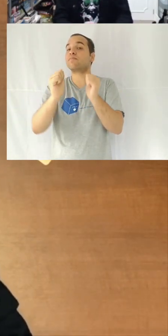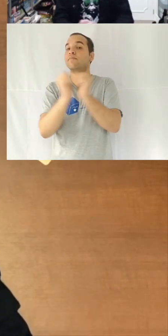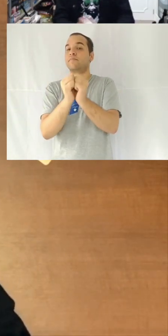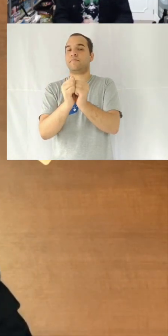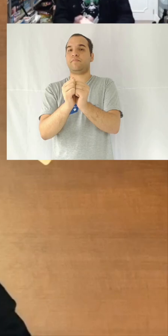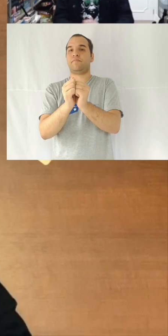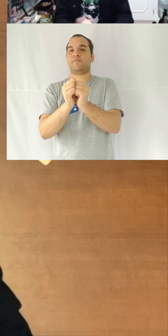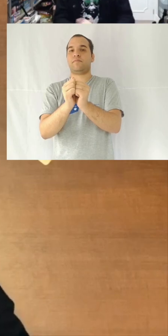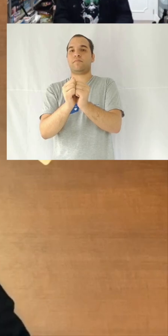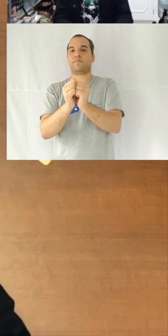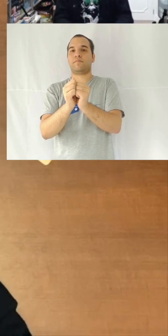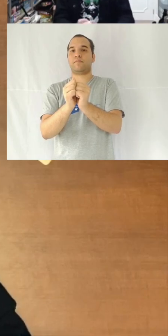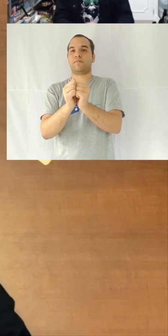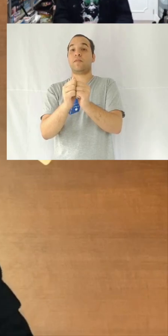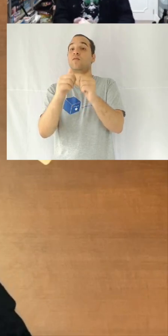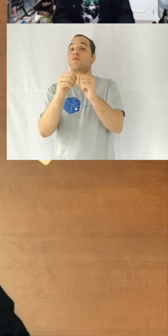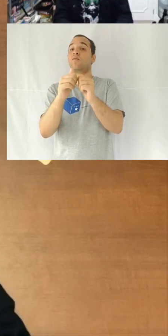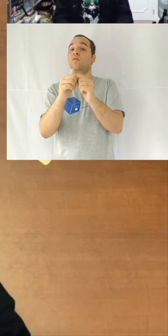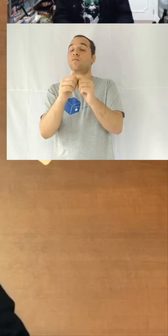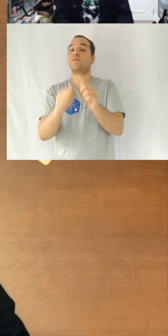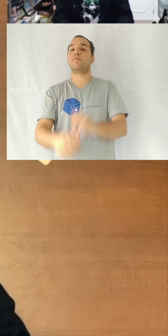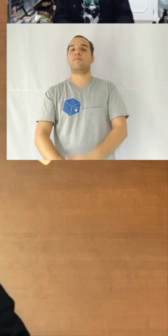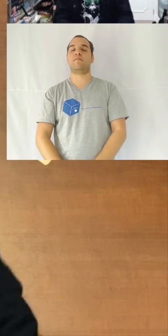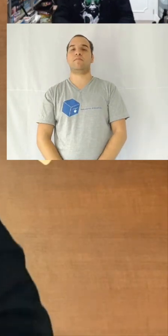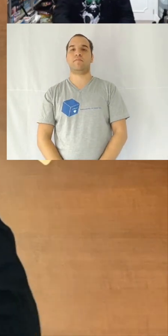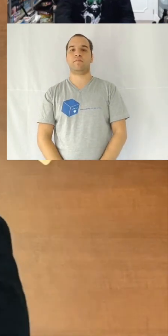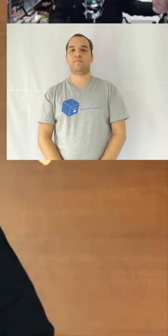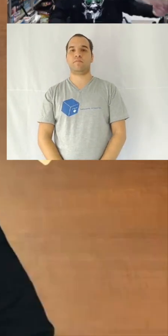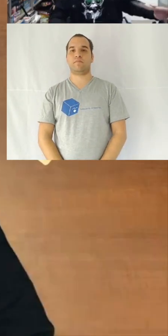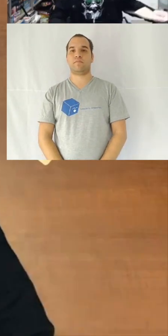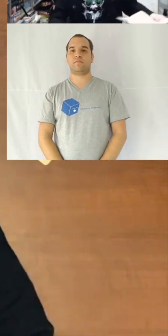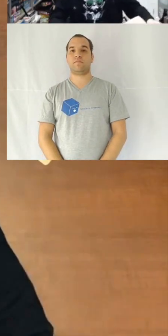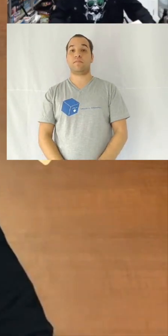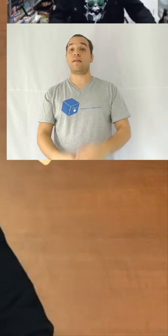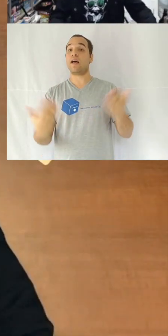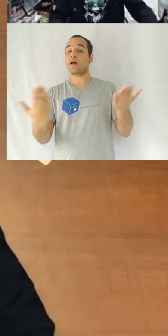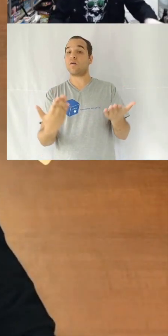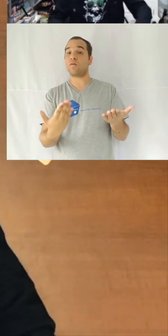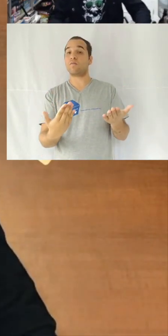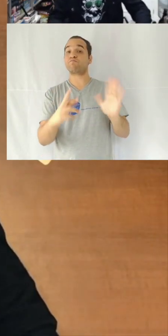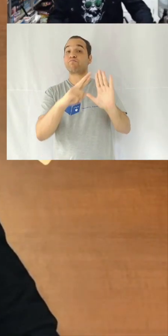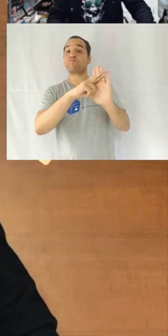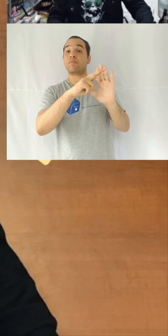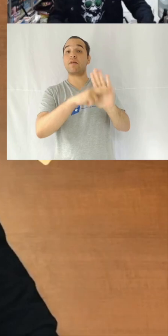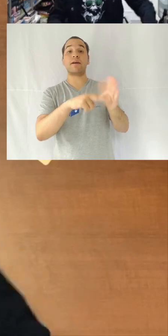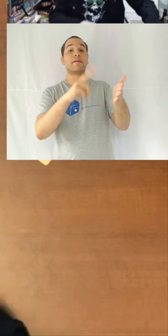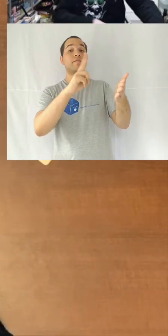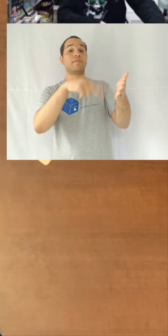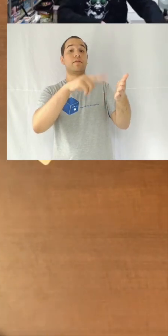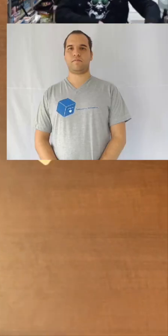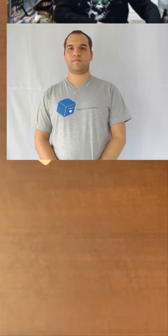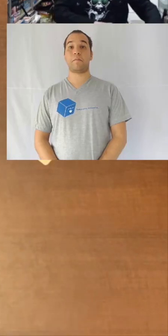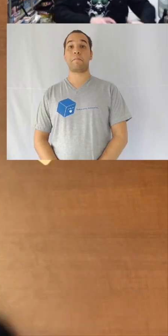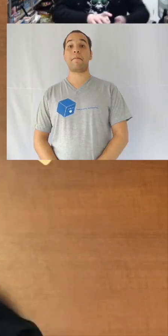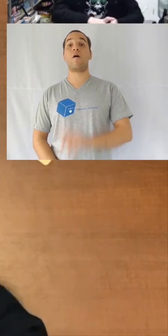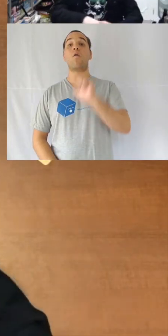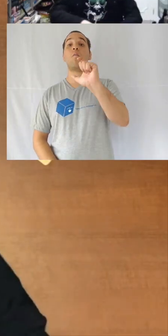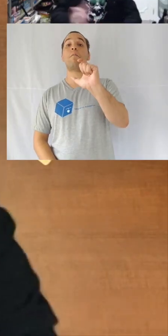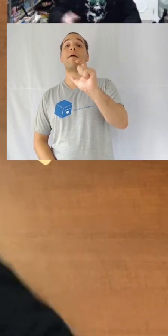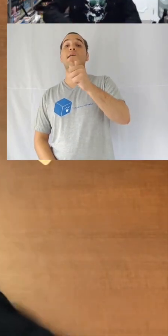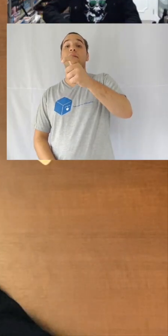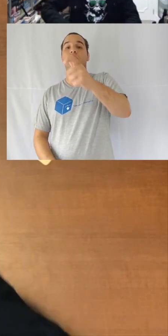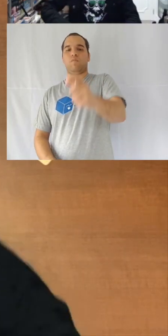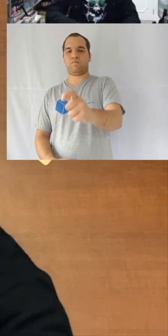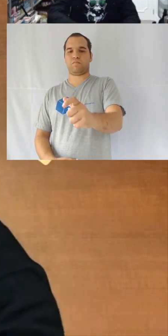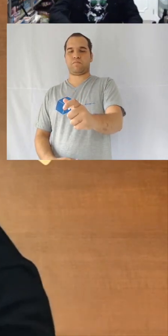essas últimas seis aqui com o baú e a chave. Bom, aí você vai precisar do manualzinho, tá? Porque o que você vai fazer é o seguinte, você